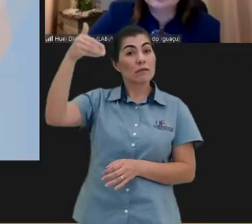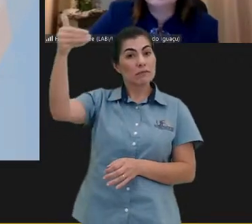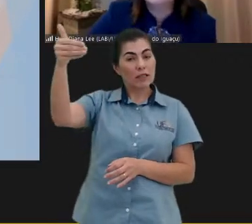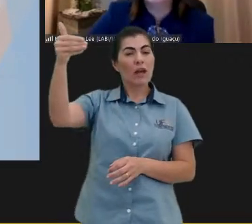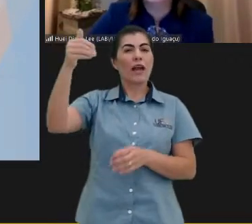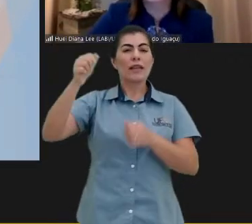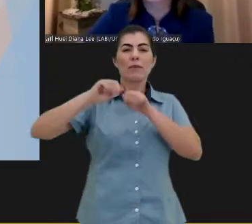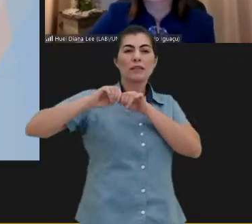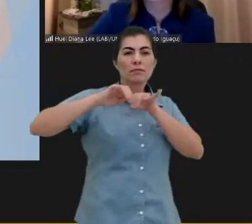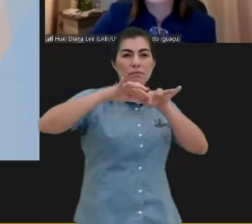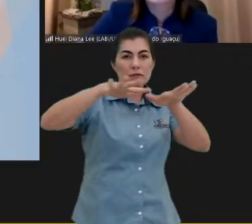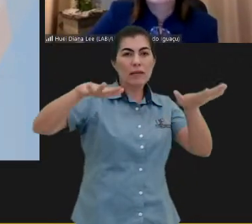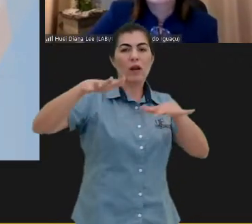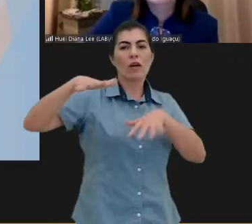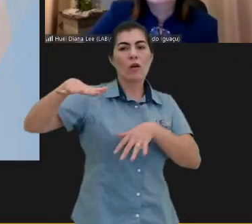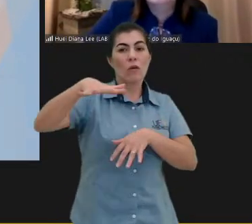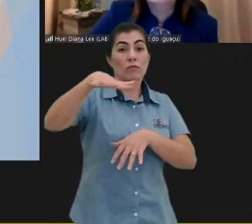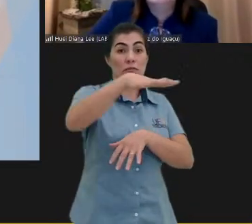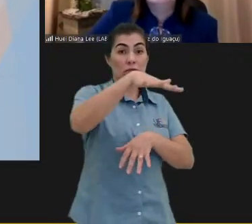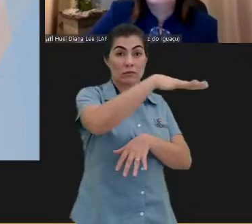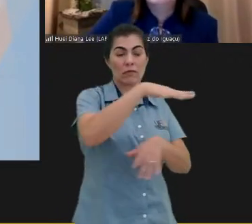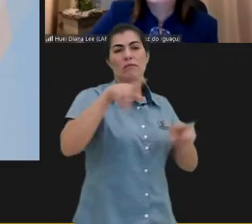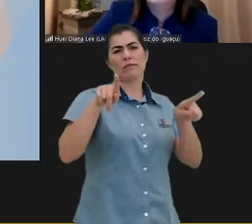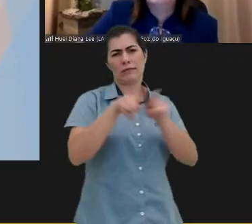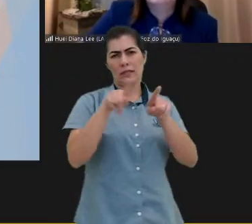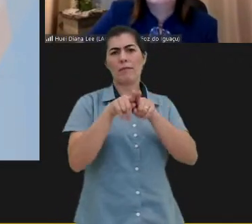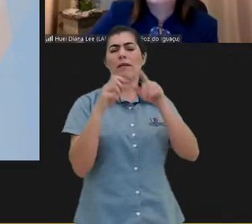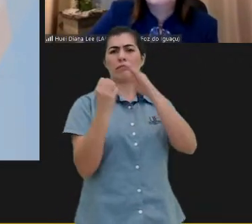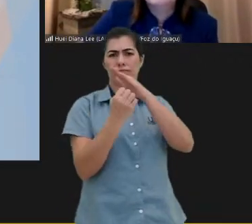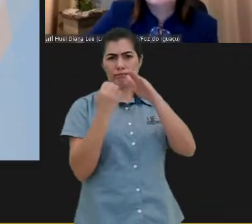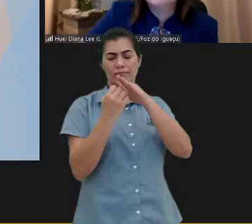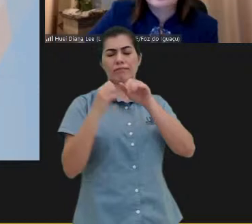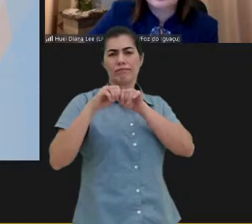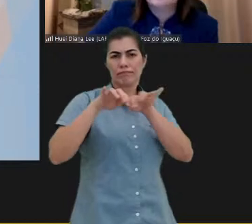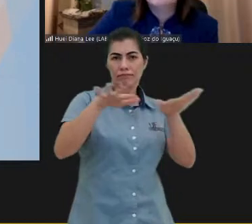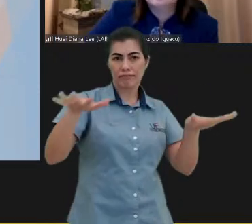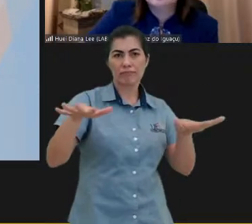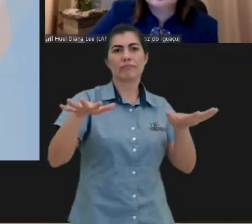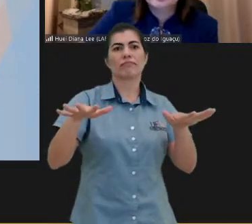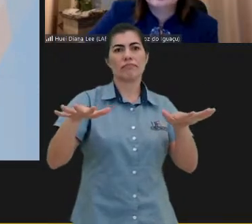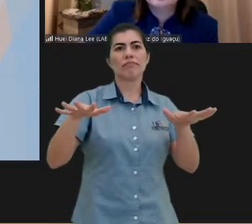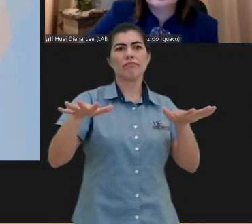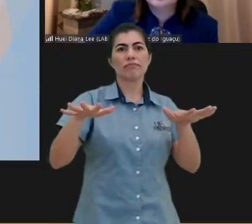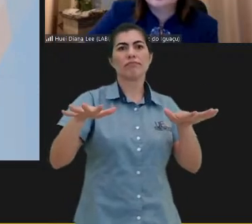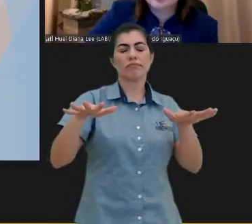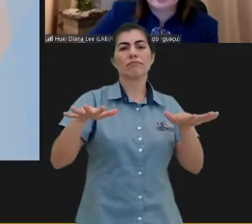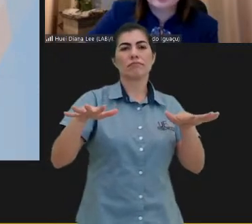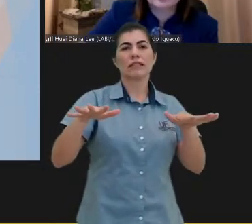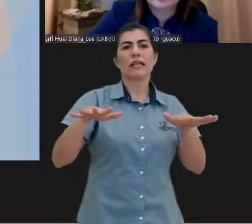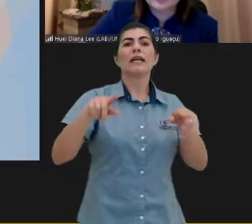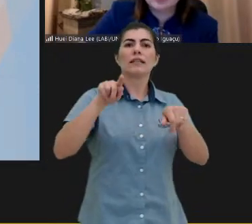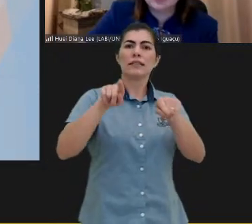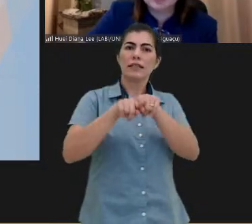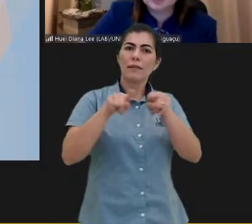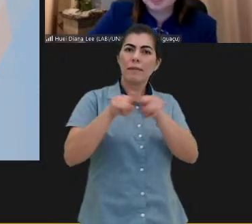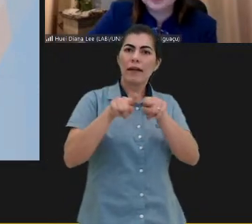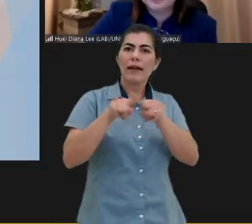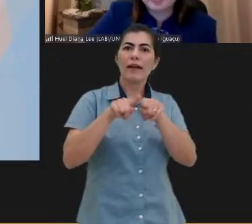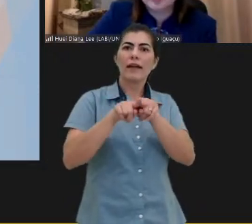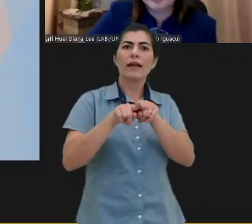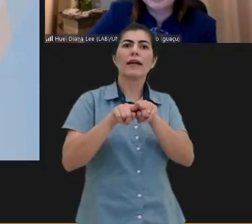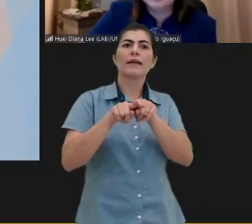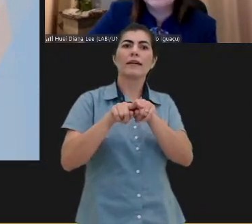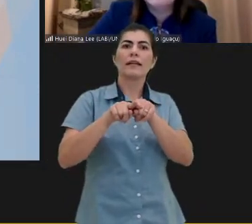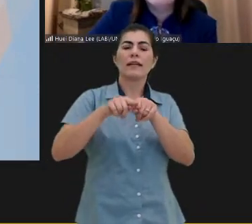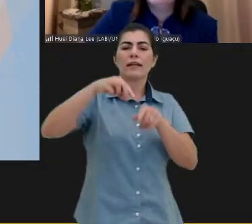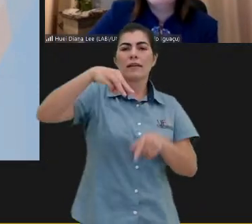por todas as outras áreas. E o termo mineração de dados associado a esse processo também, que todo mundo ouve